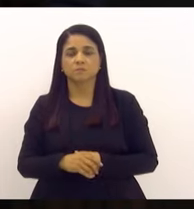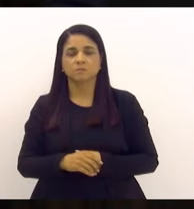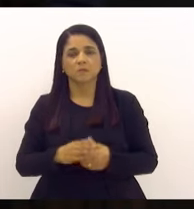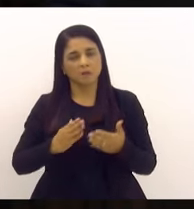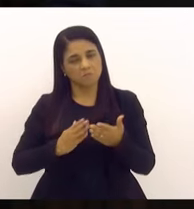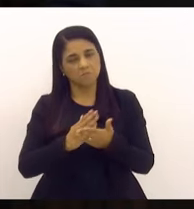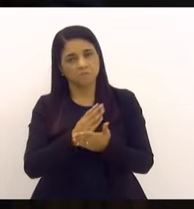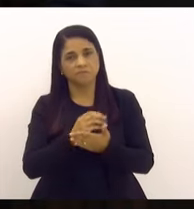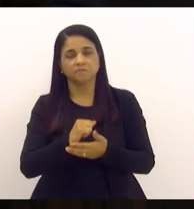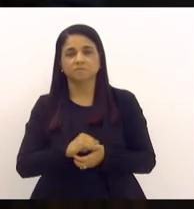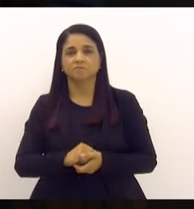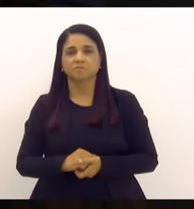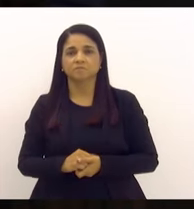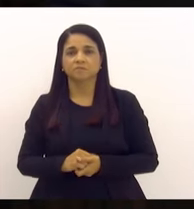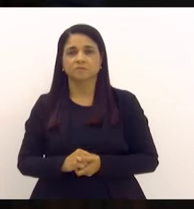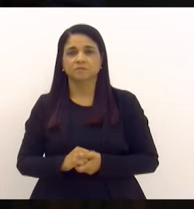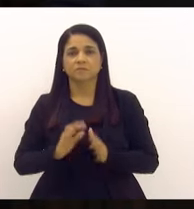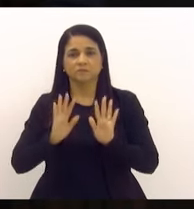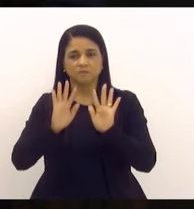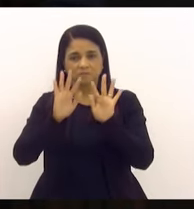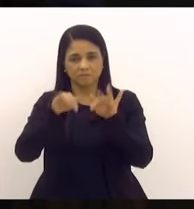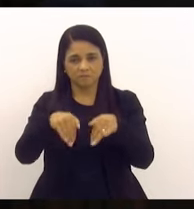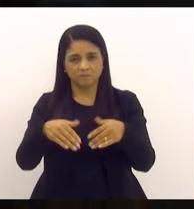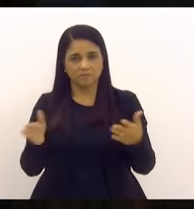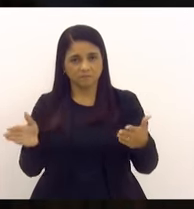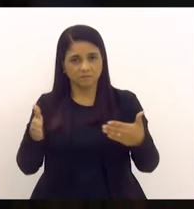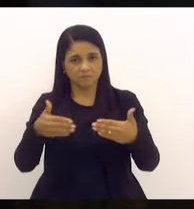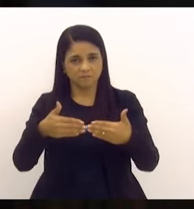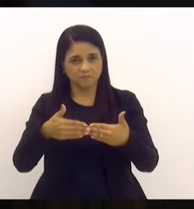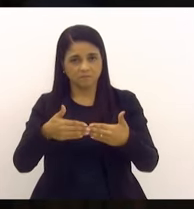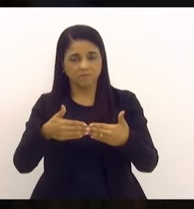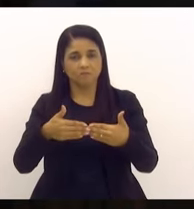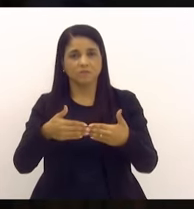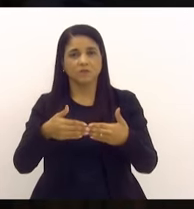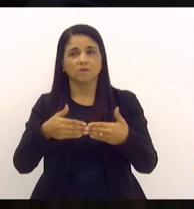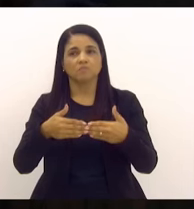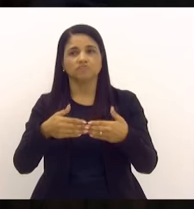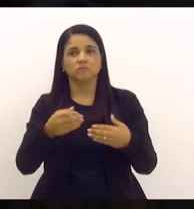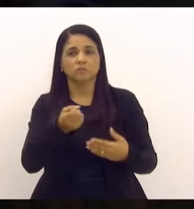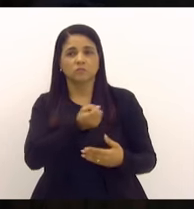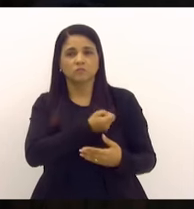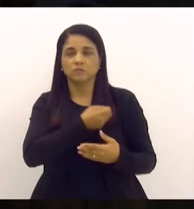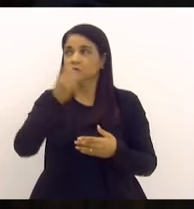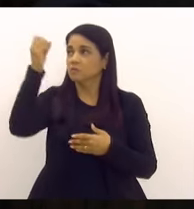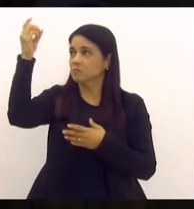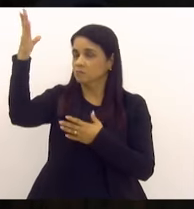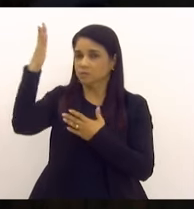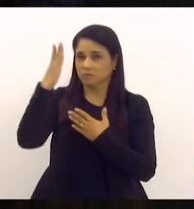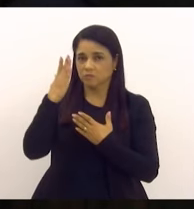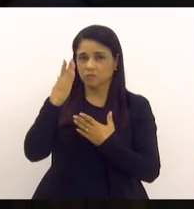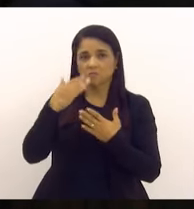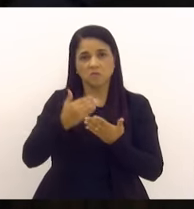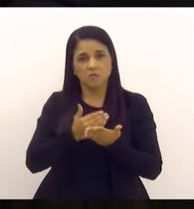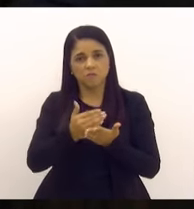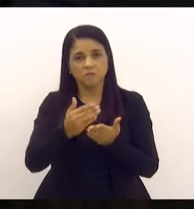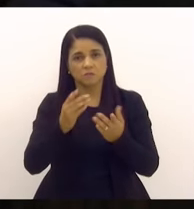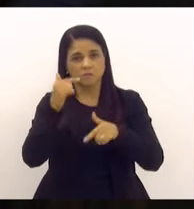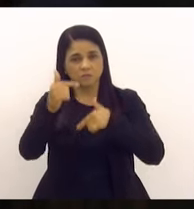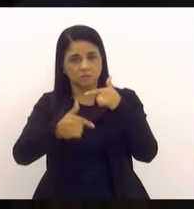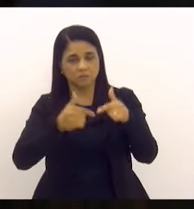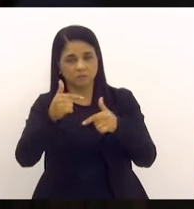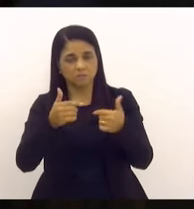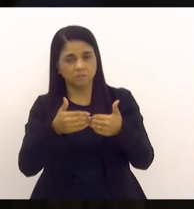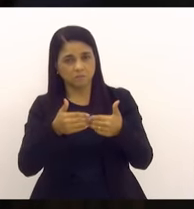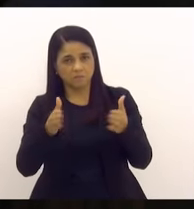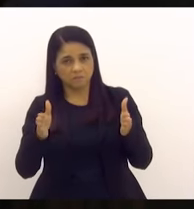Aprovado. Está encerrada a sessão. Havendo número legal sob a proteção de Deus, iniciamos nosso trabalho. Está aberta